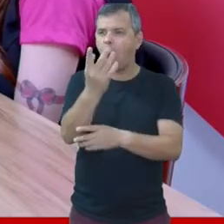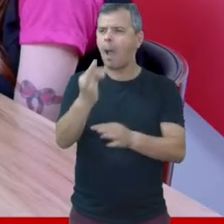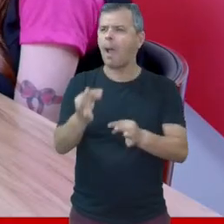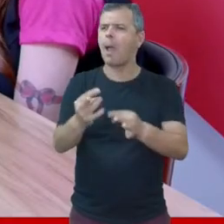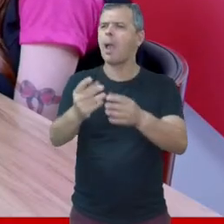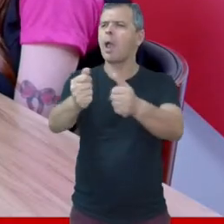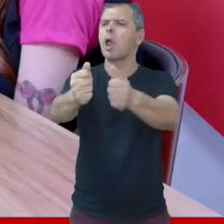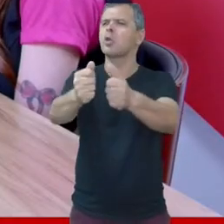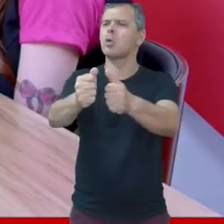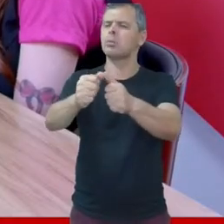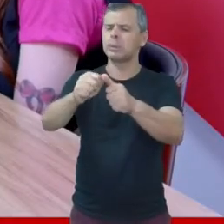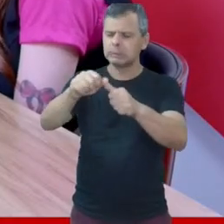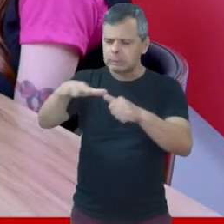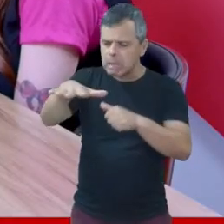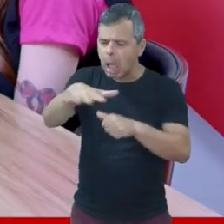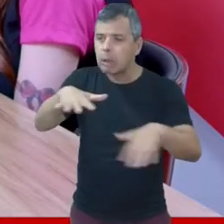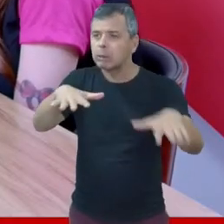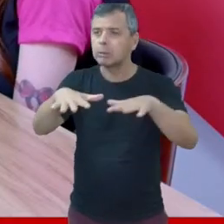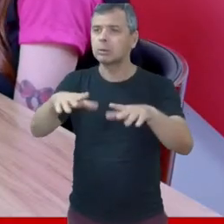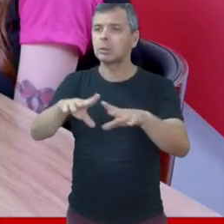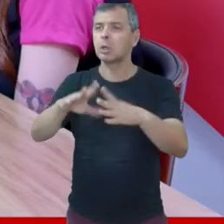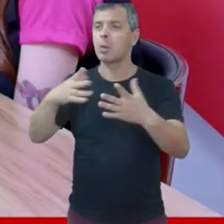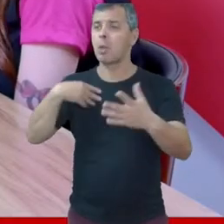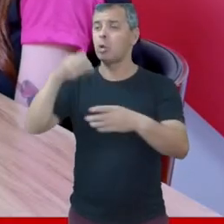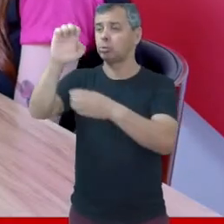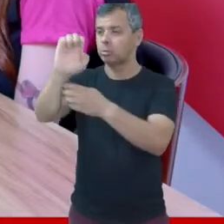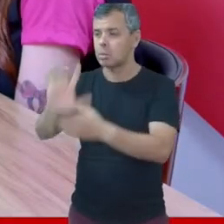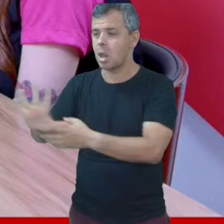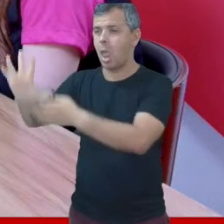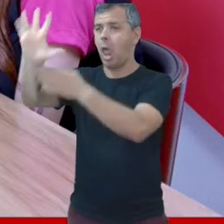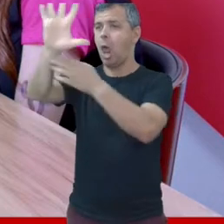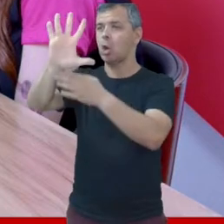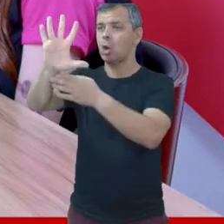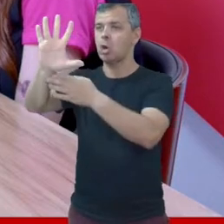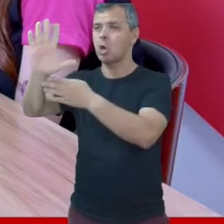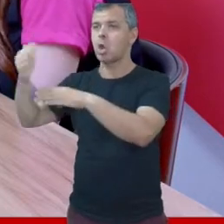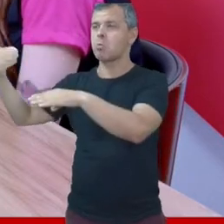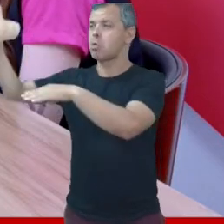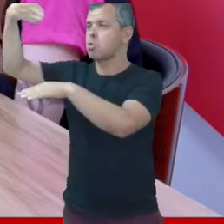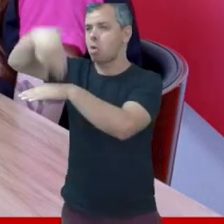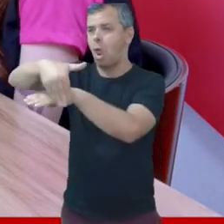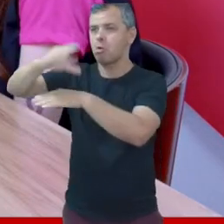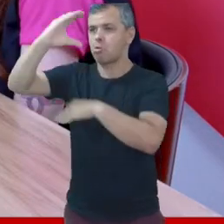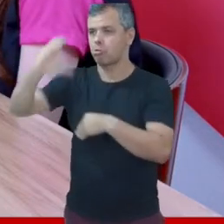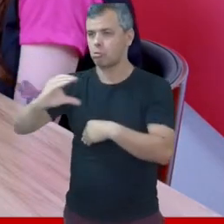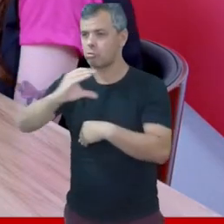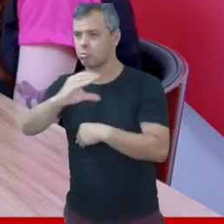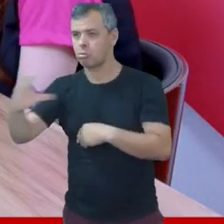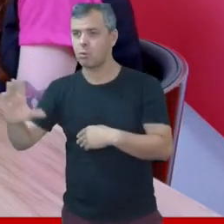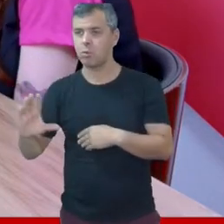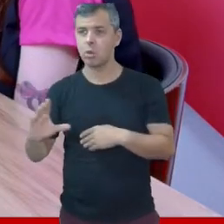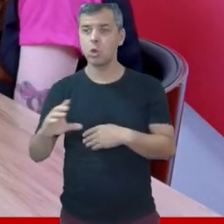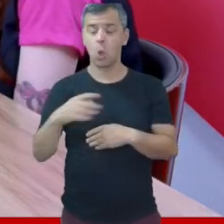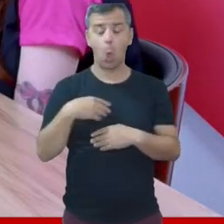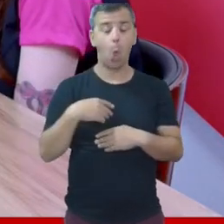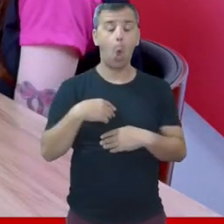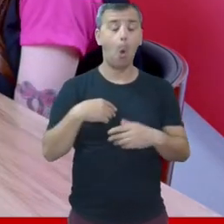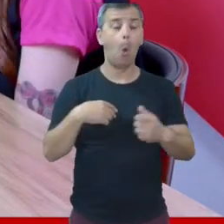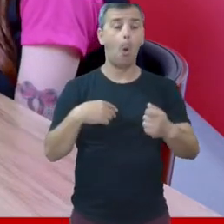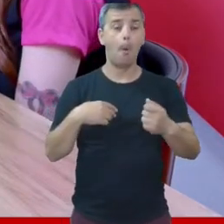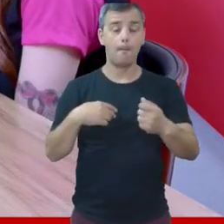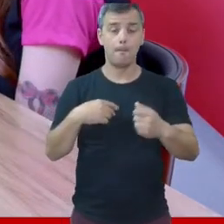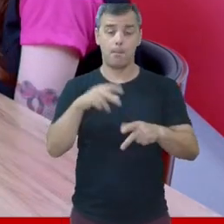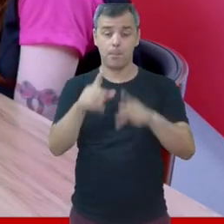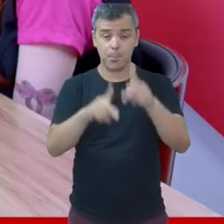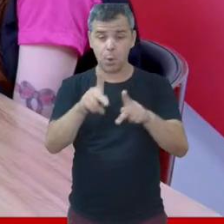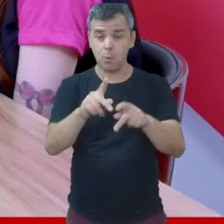todas as suas vertentes, tanto dos europeus que trouxeram o catolicismo, quanto do povo negro que foi trazido de